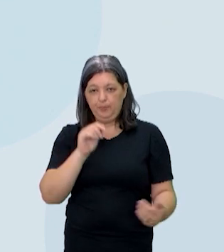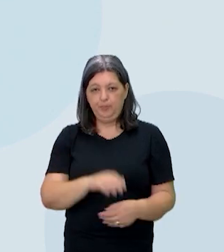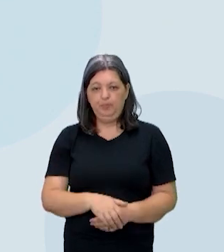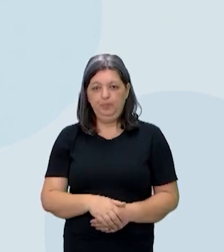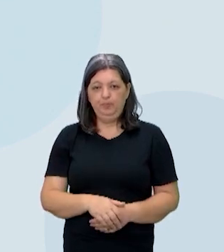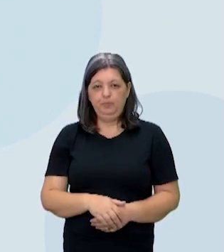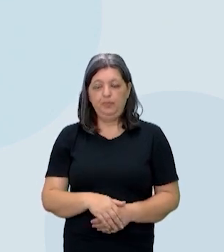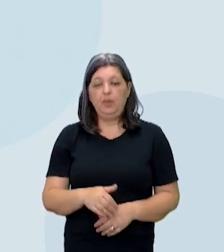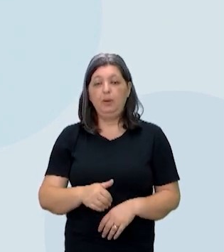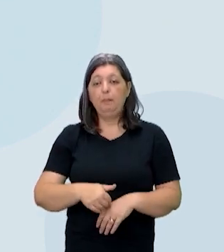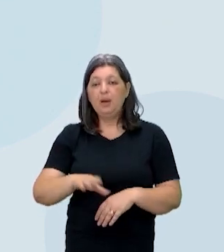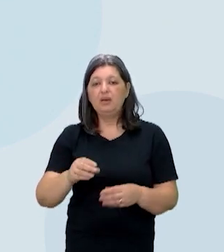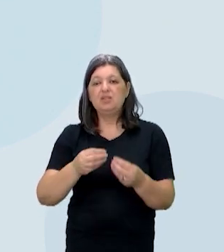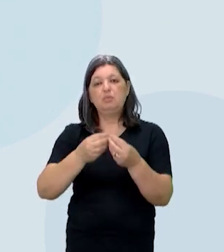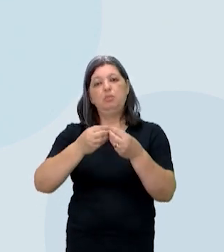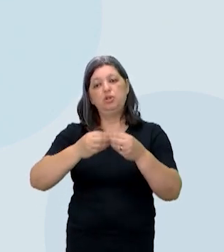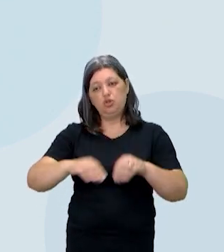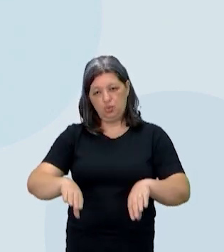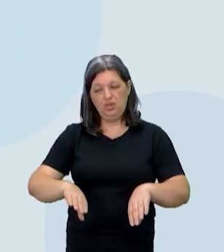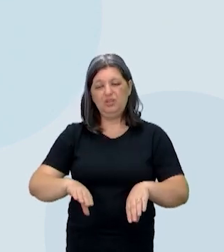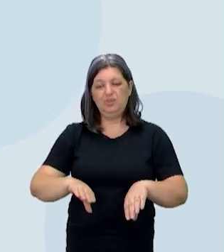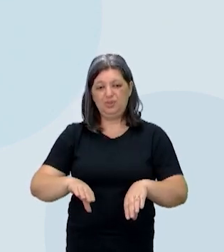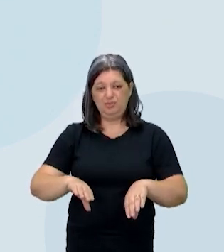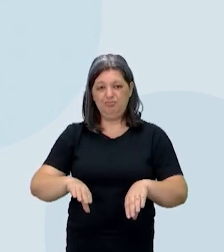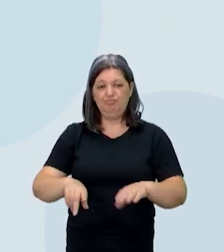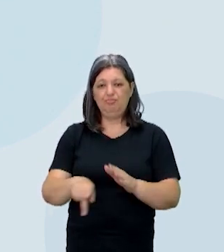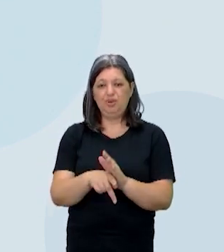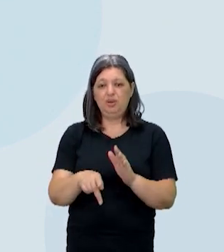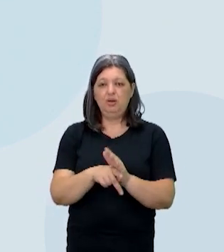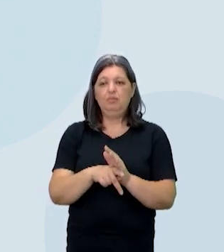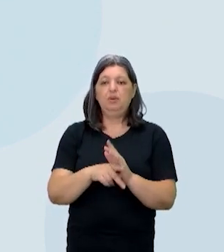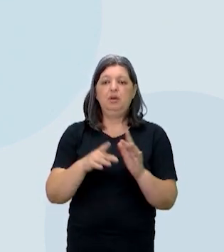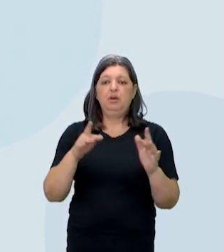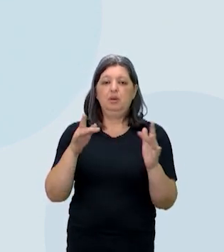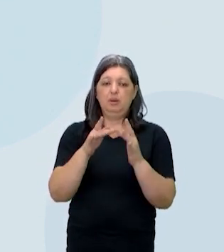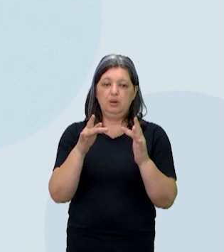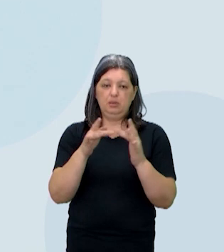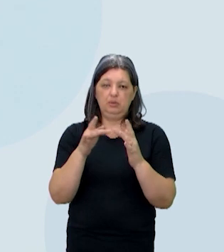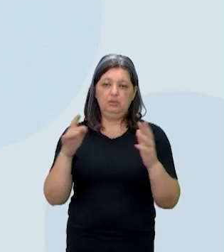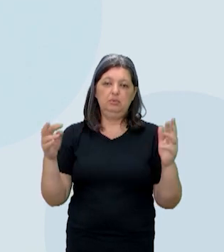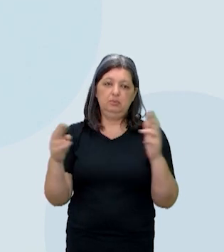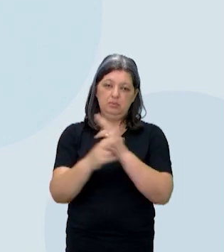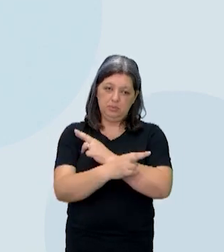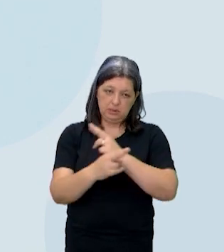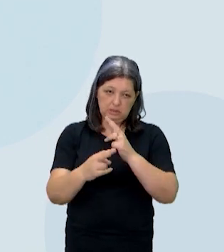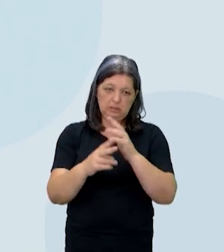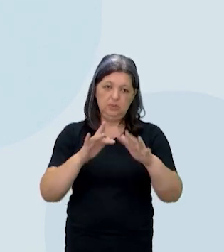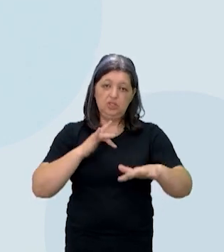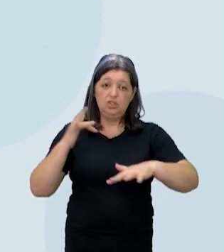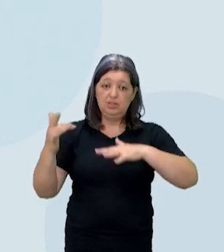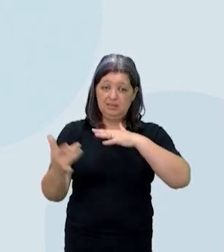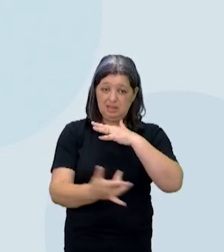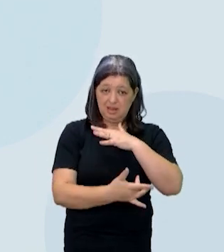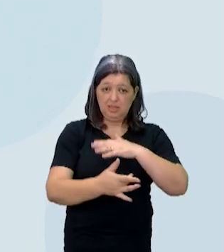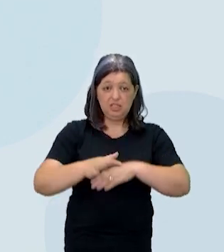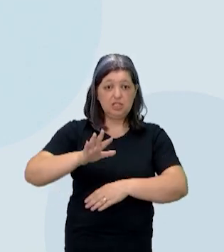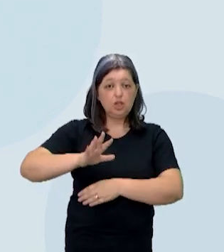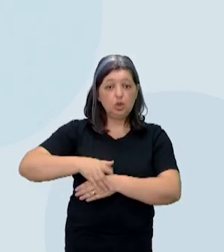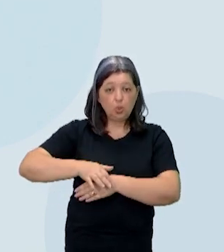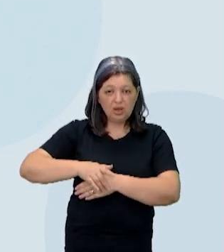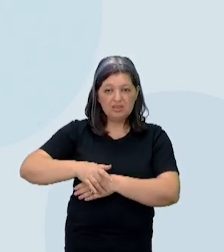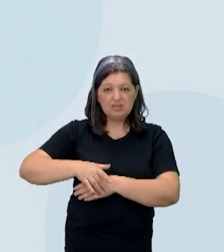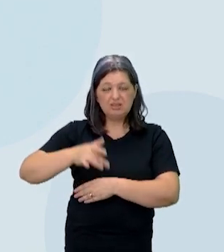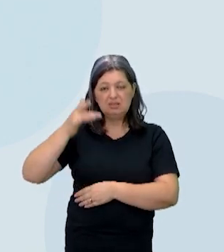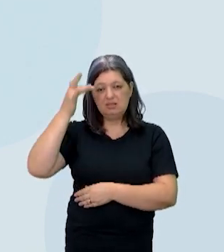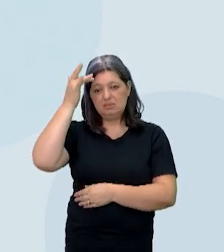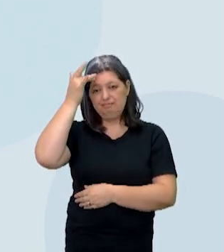mais afetadas pela conexão entre mídias sociais e doenças psicológicas. Então, está defendendo que as meninas são